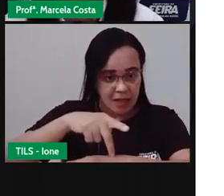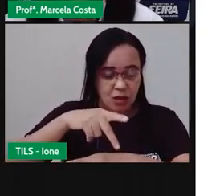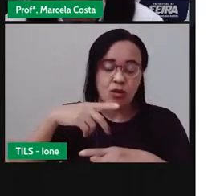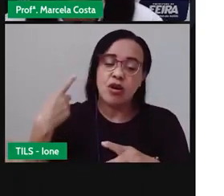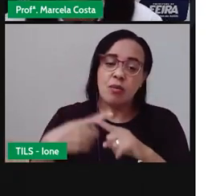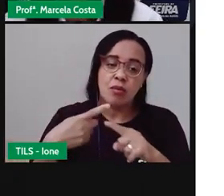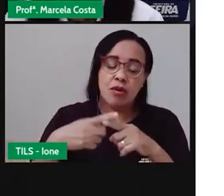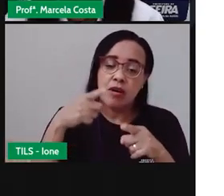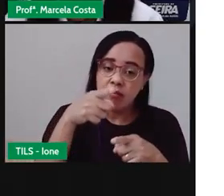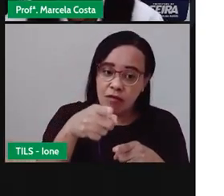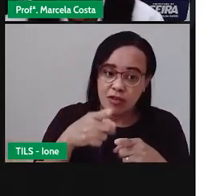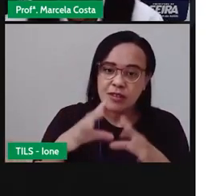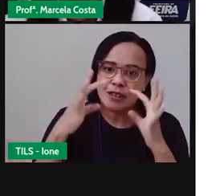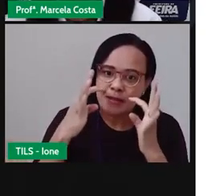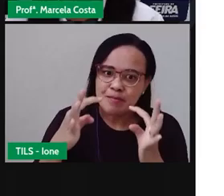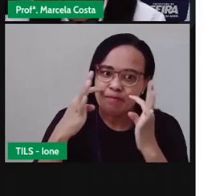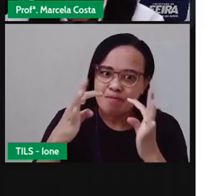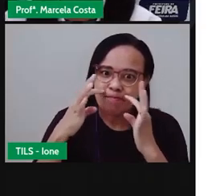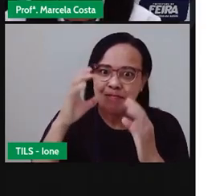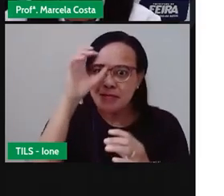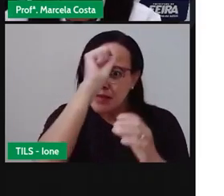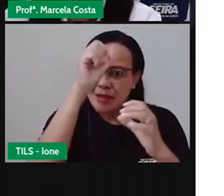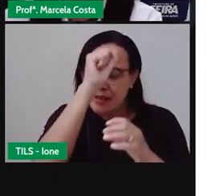sua própria aprendizagem.